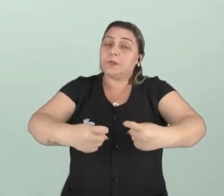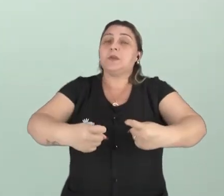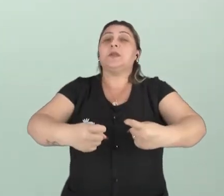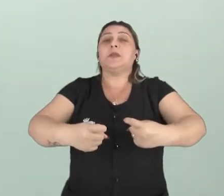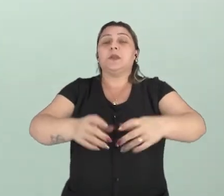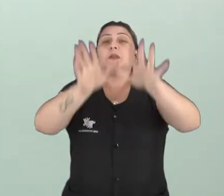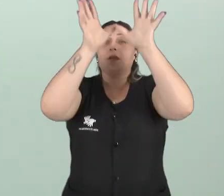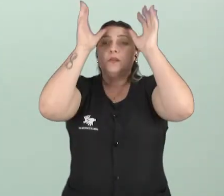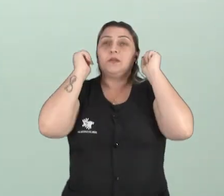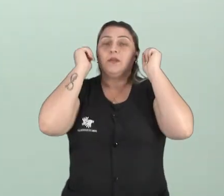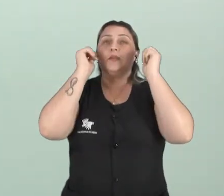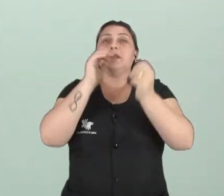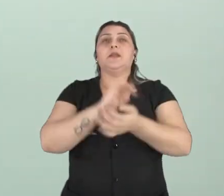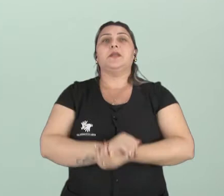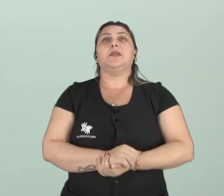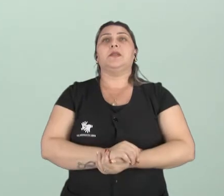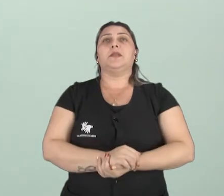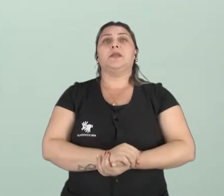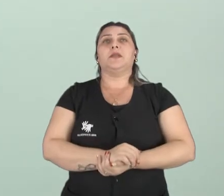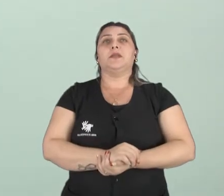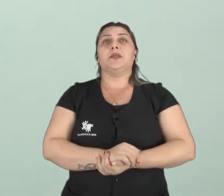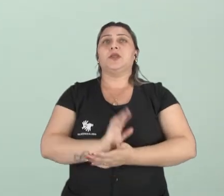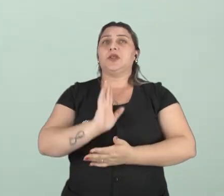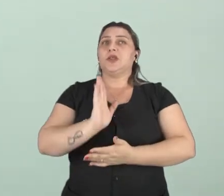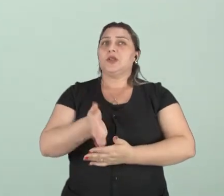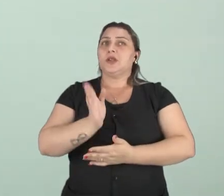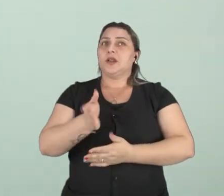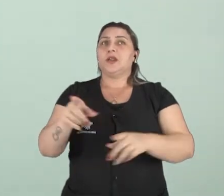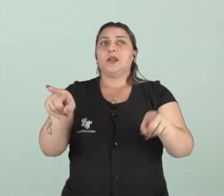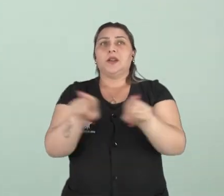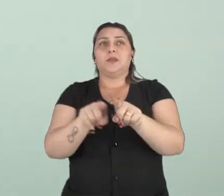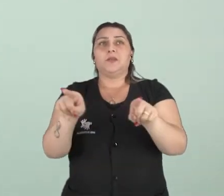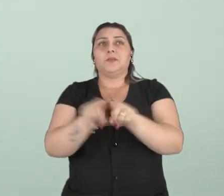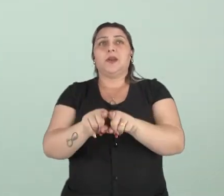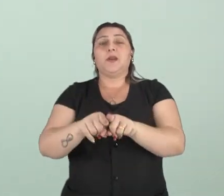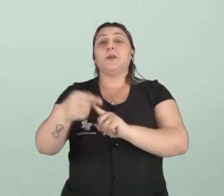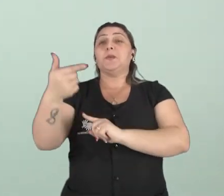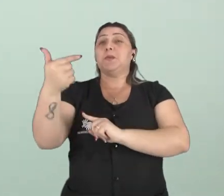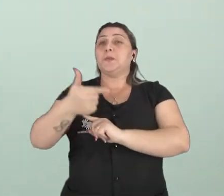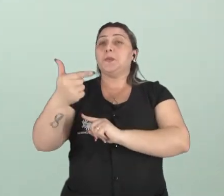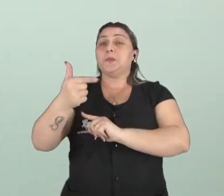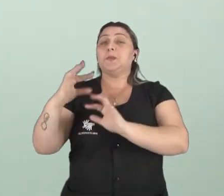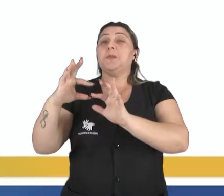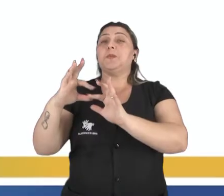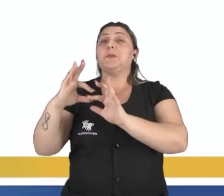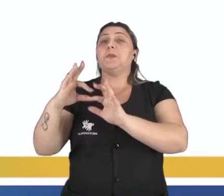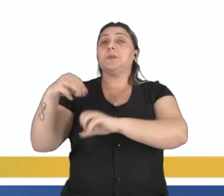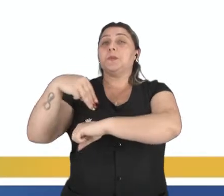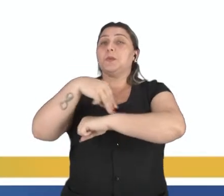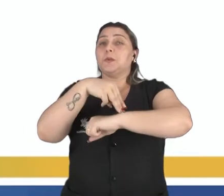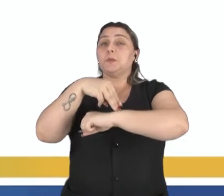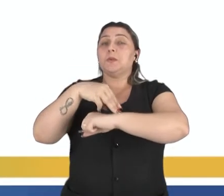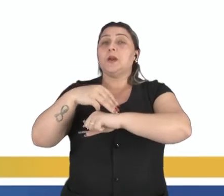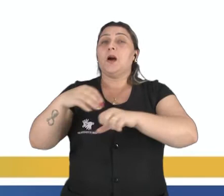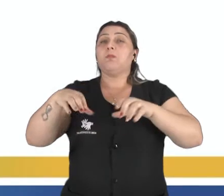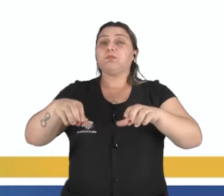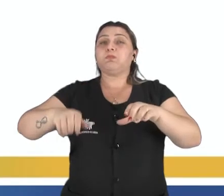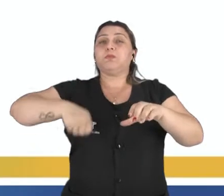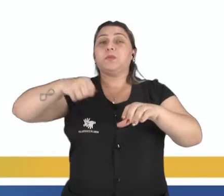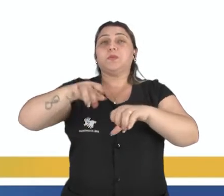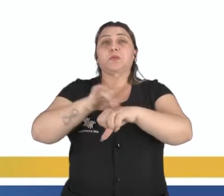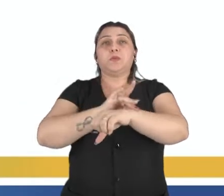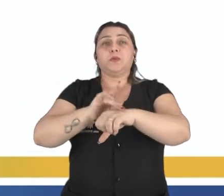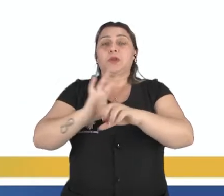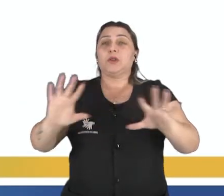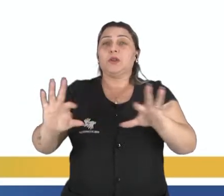guerra aí pelo Acre, tá bom? E aí, pessoal, a gente já vai discutir também aí o segundo ciclo da borracha, né? Que aí a gente tá já